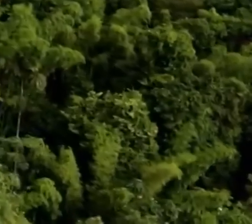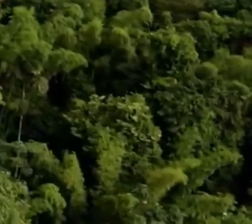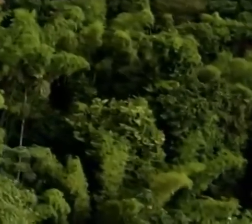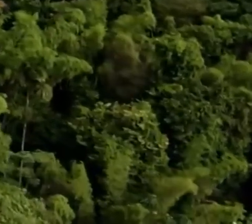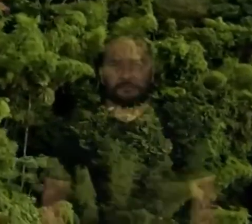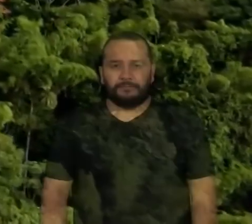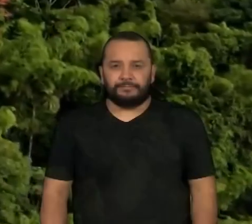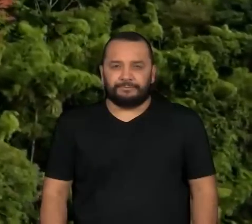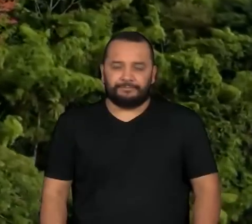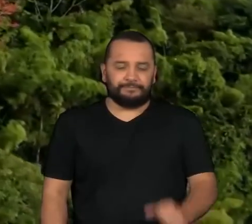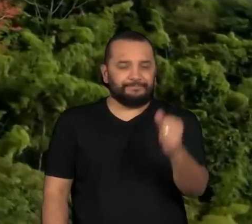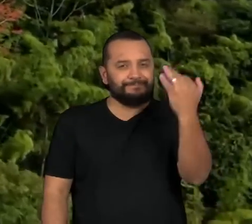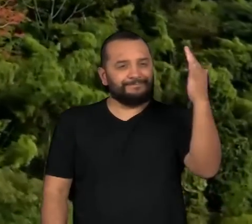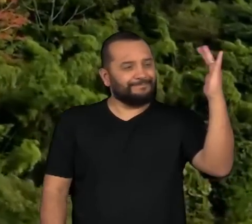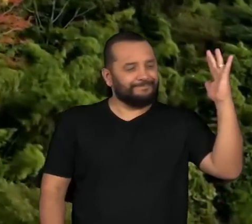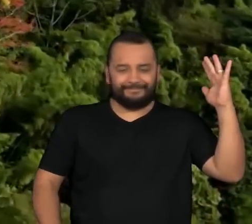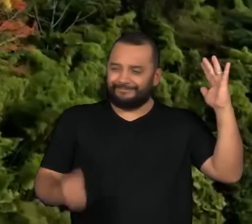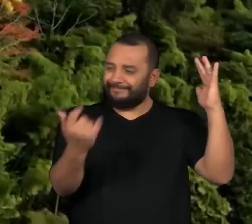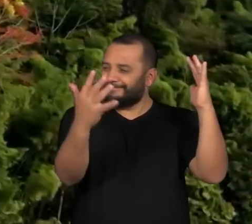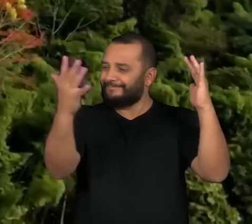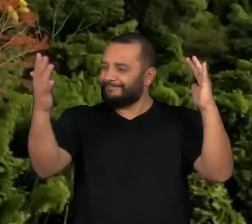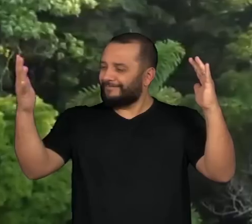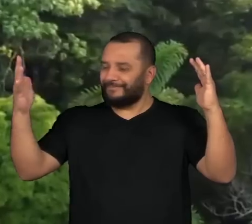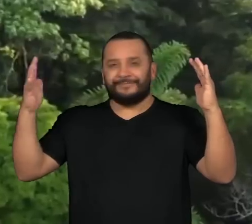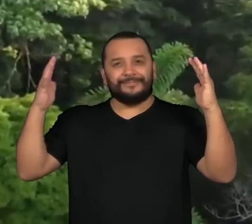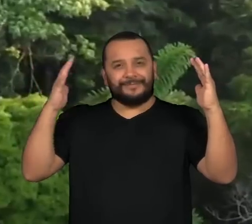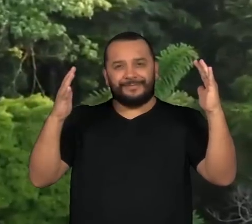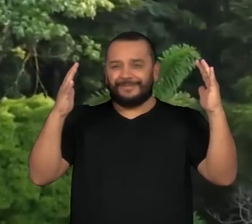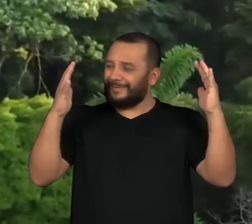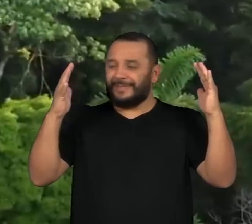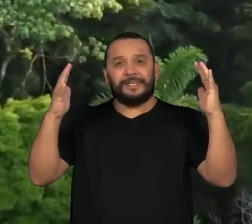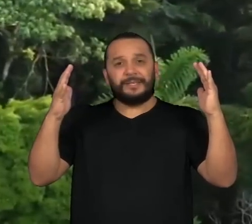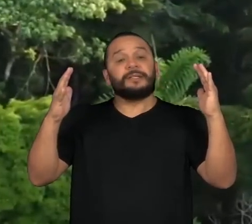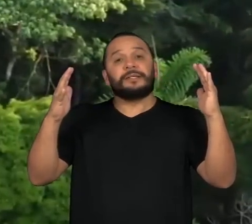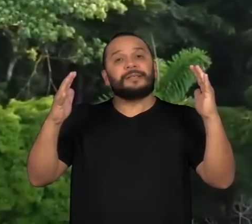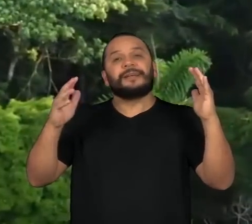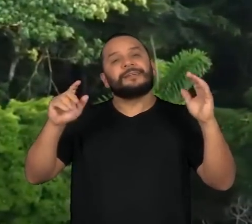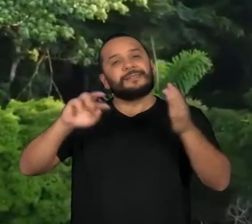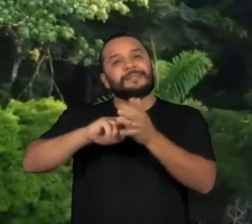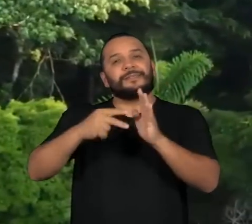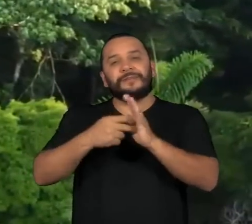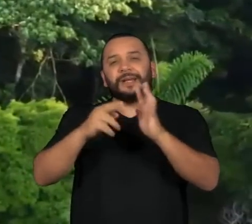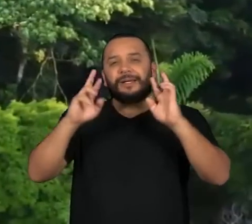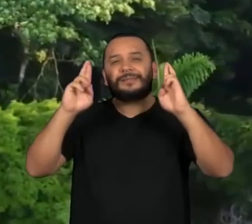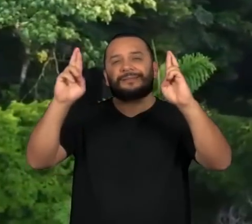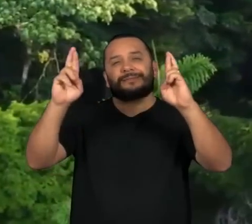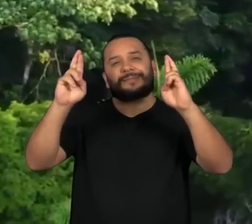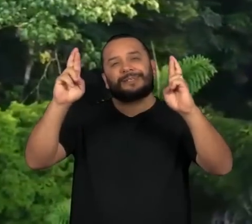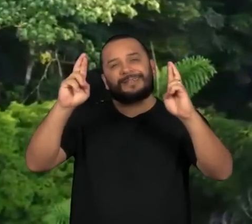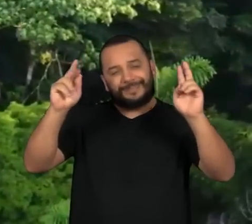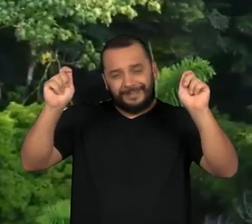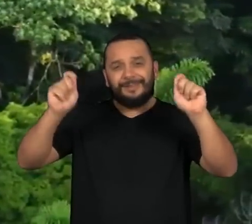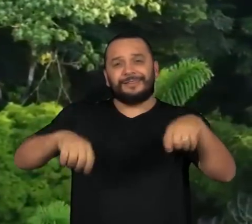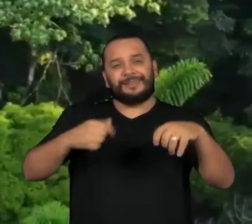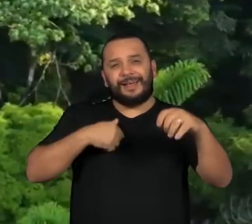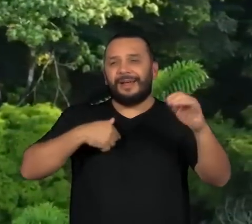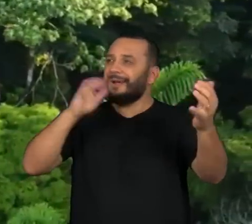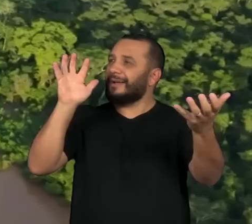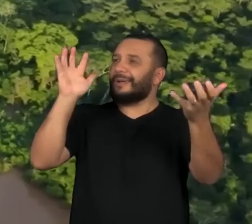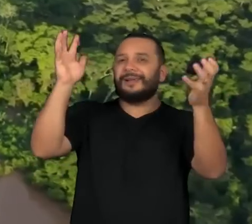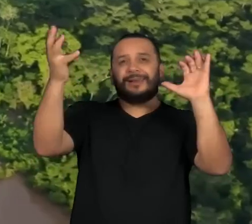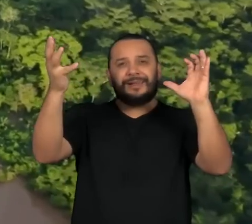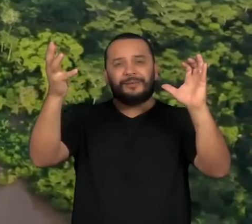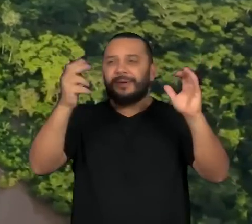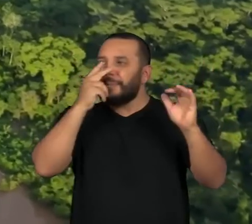De pé, as florestas tropicais do mundo representam a esperança de manter um certo equilíbrio no clima